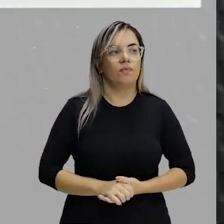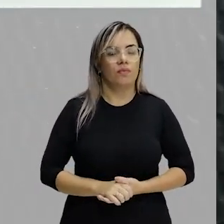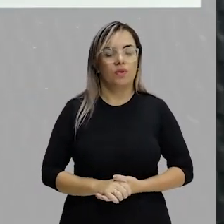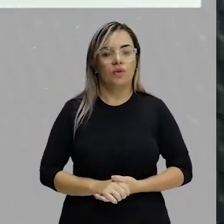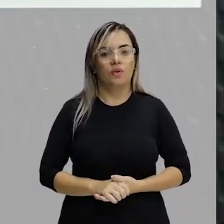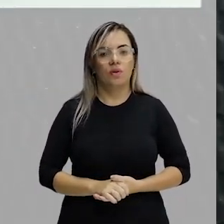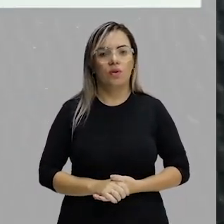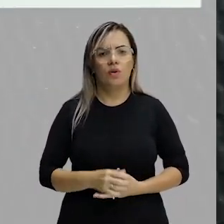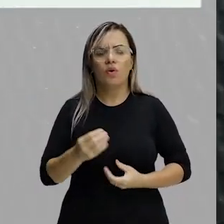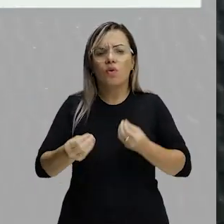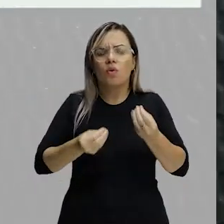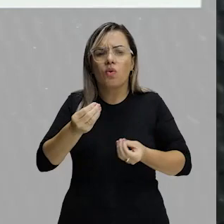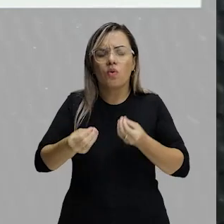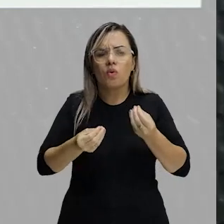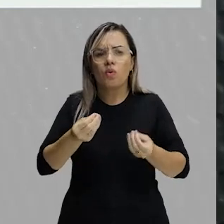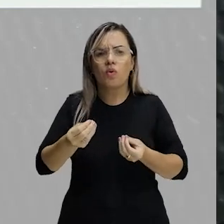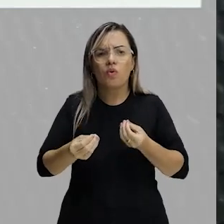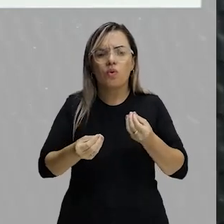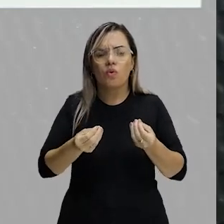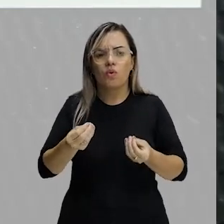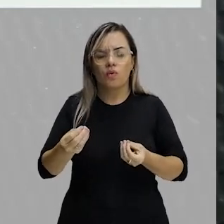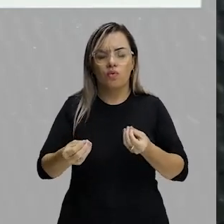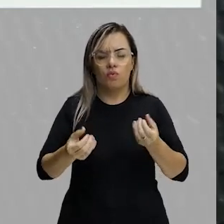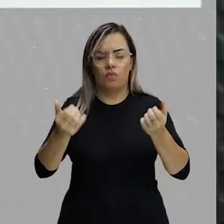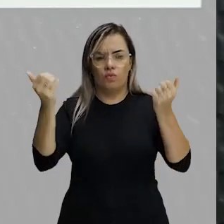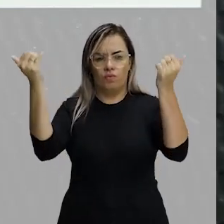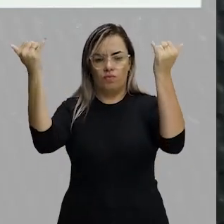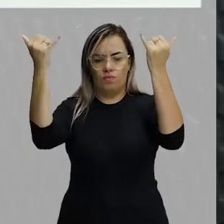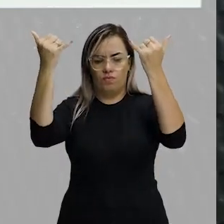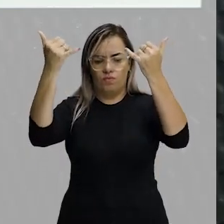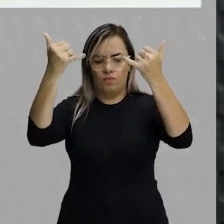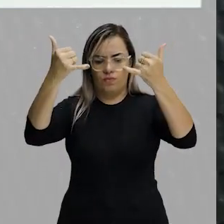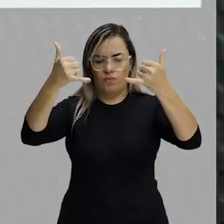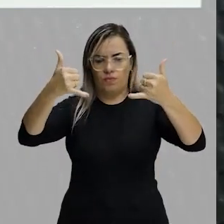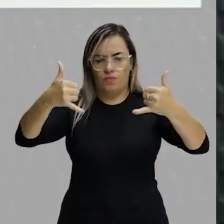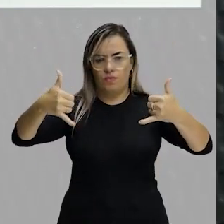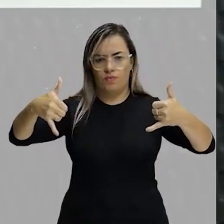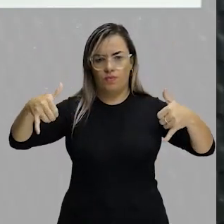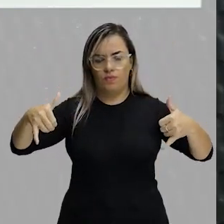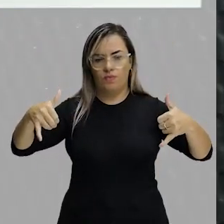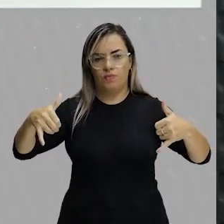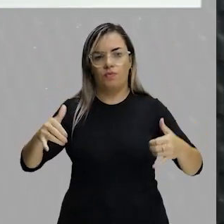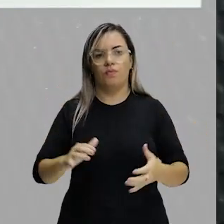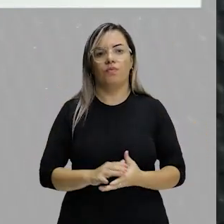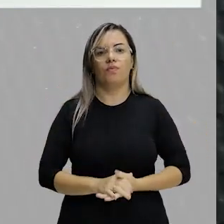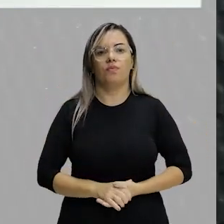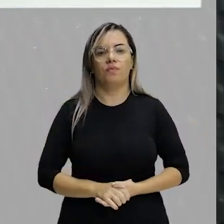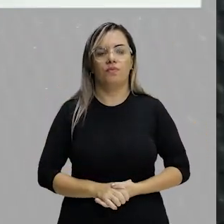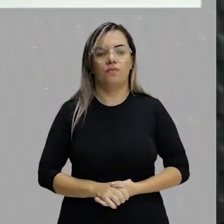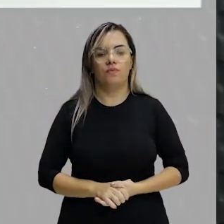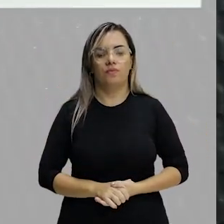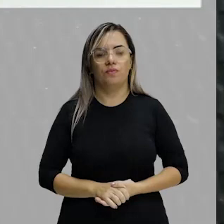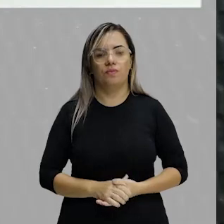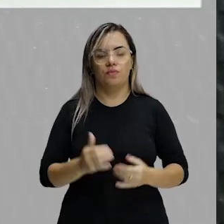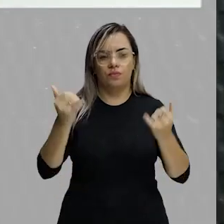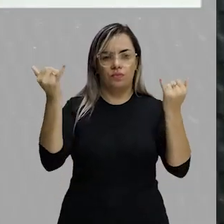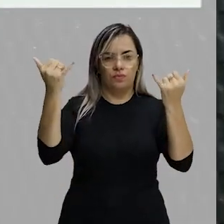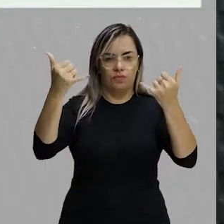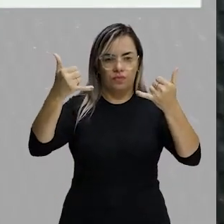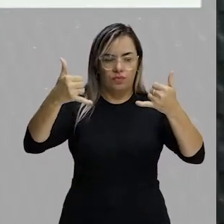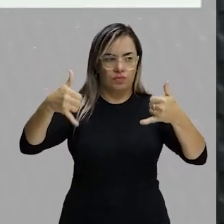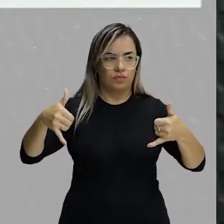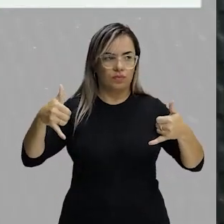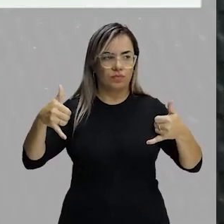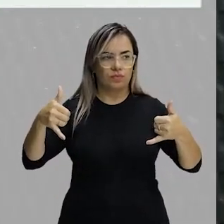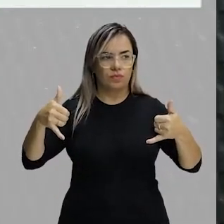hipérbole? Tá? Como é que é formado essas curvas que nós chamamos de hipérboles? Essa hipérbole é formada